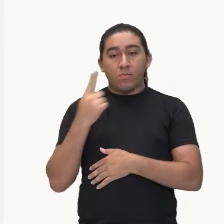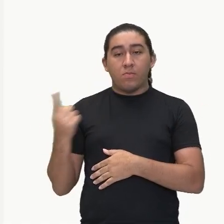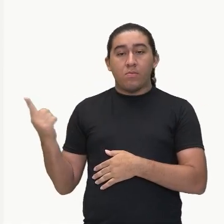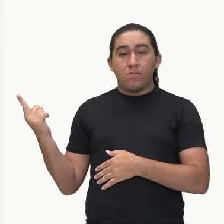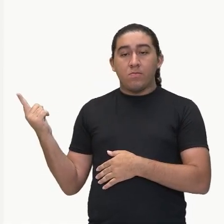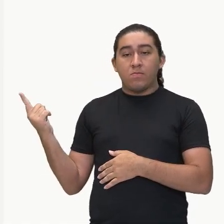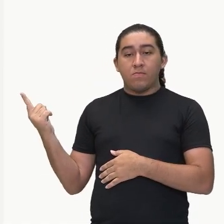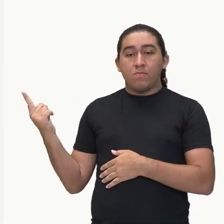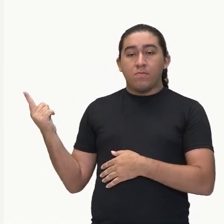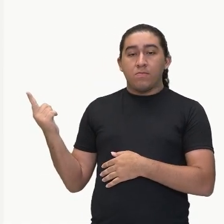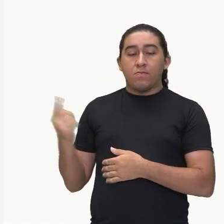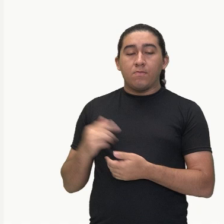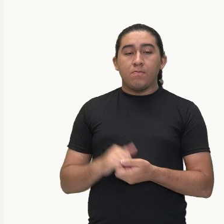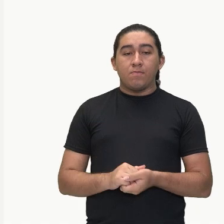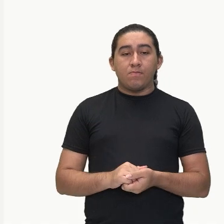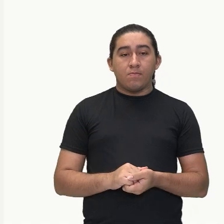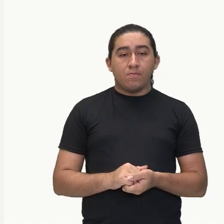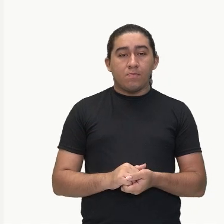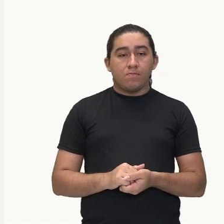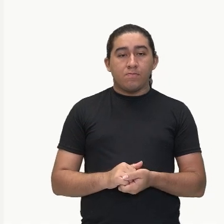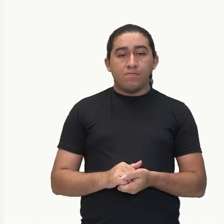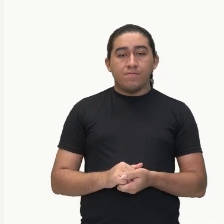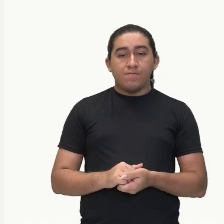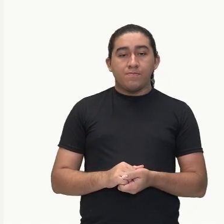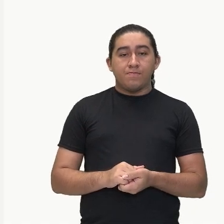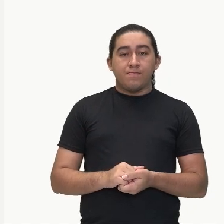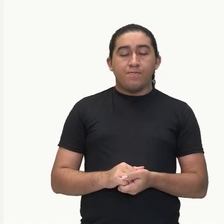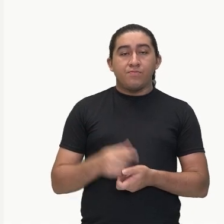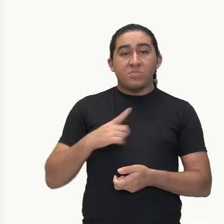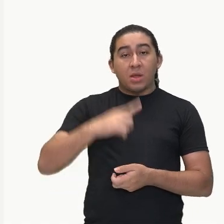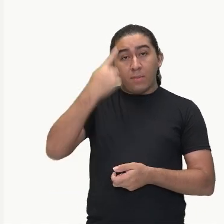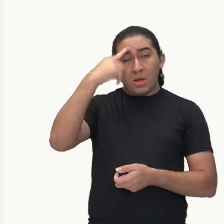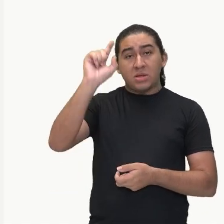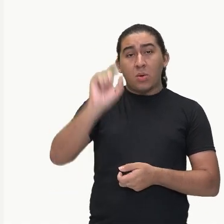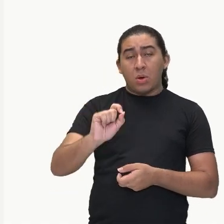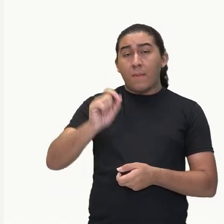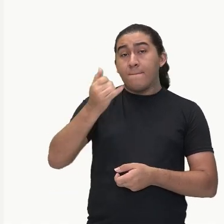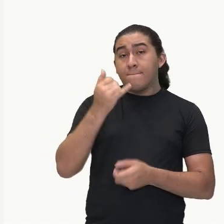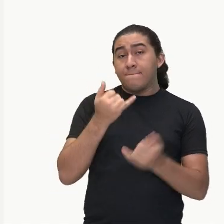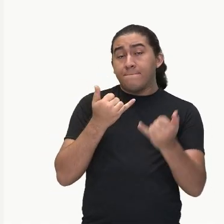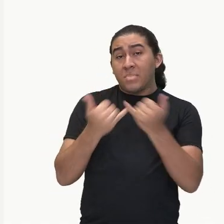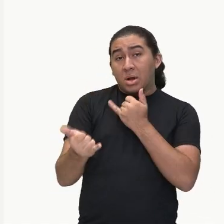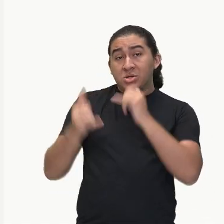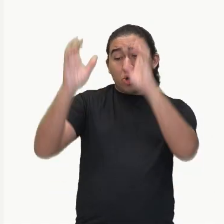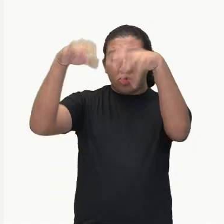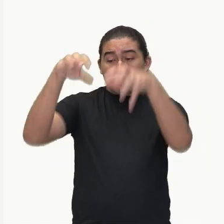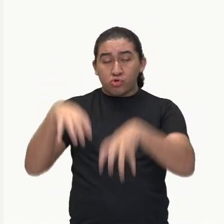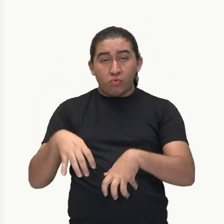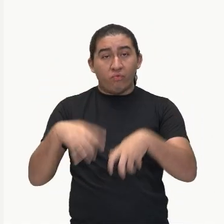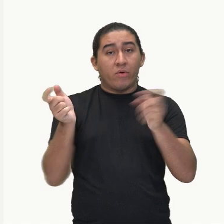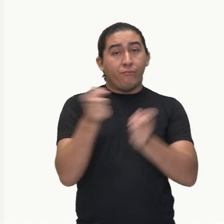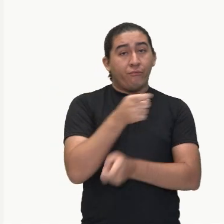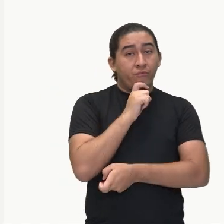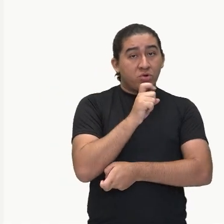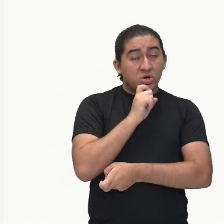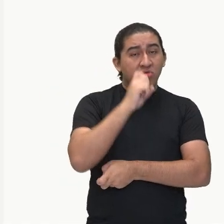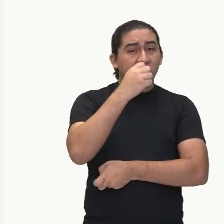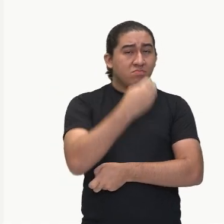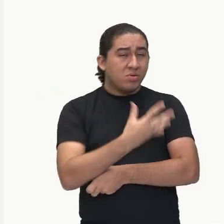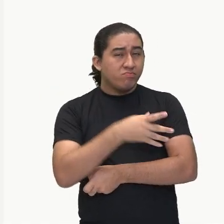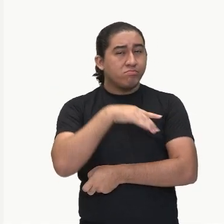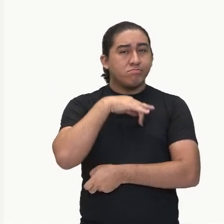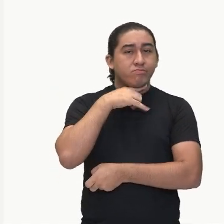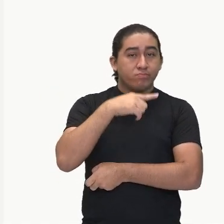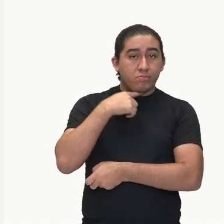bem recebidos. Que dá uma ideia de que a chuva e o frio são bem recebidos, né? Não são bem recebidos.